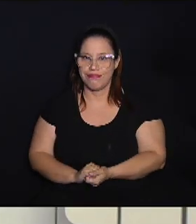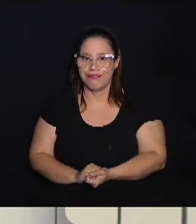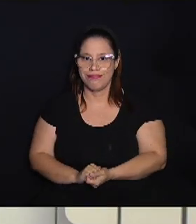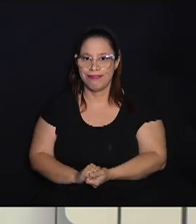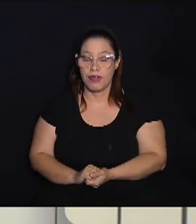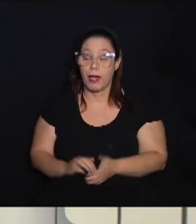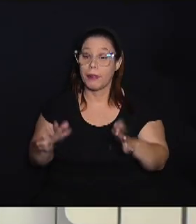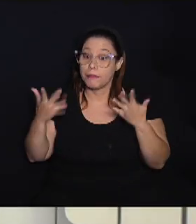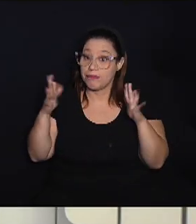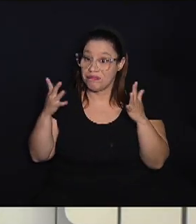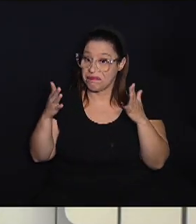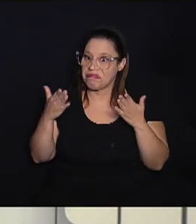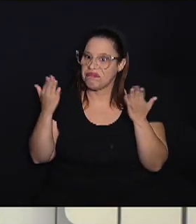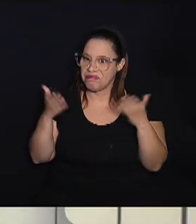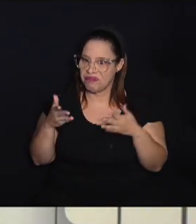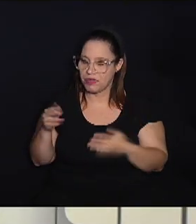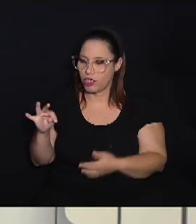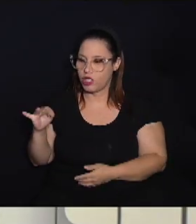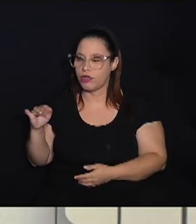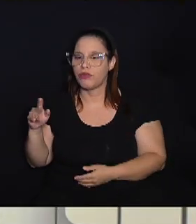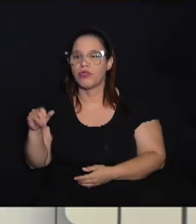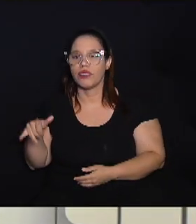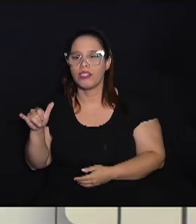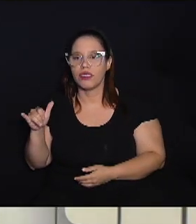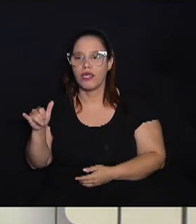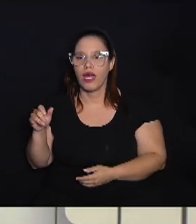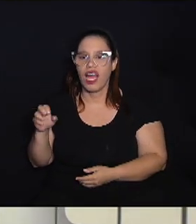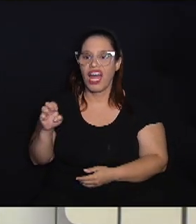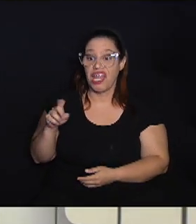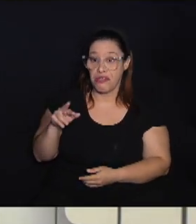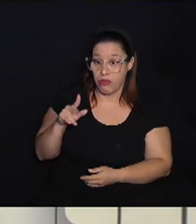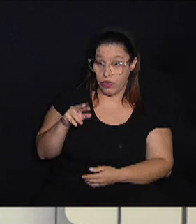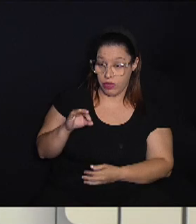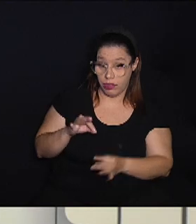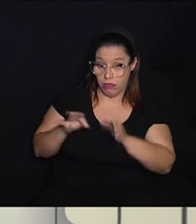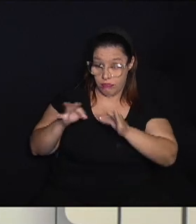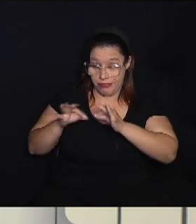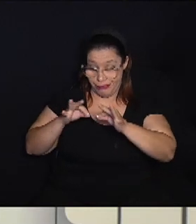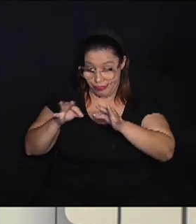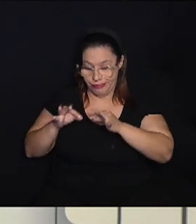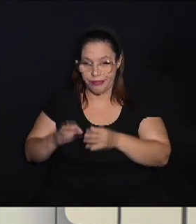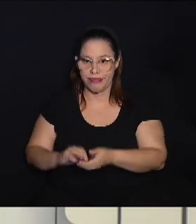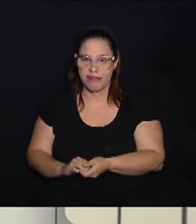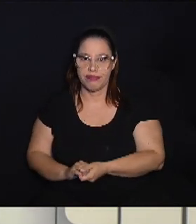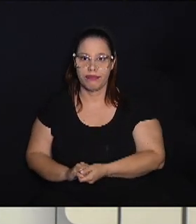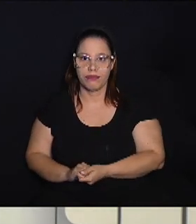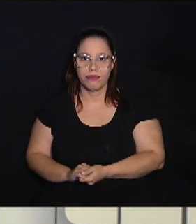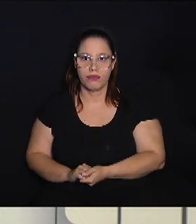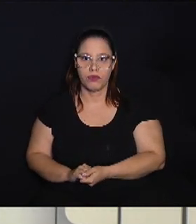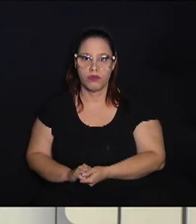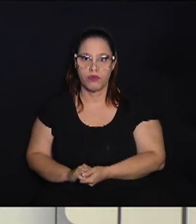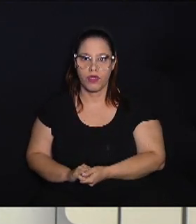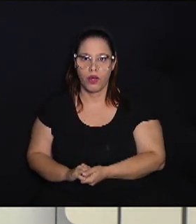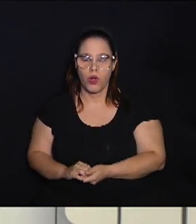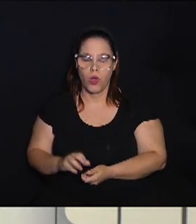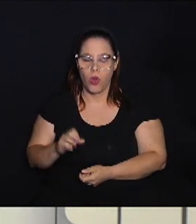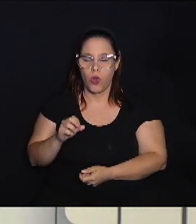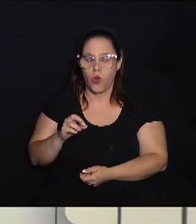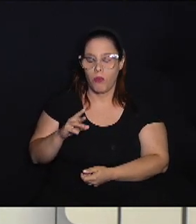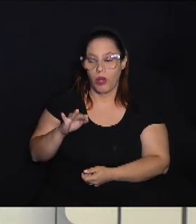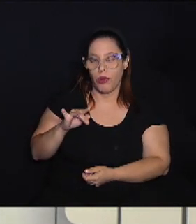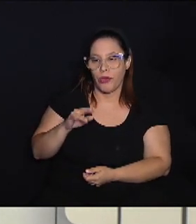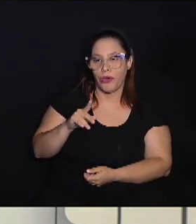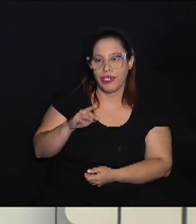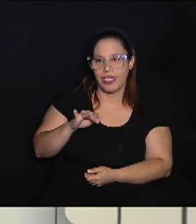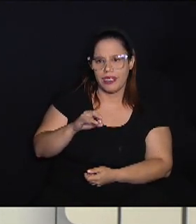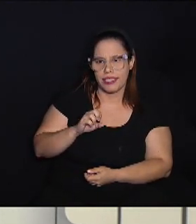E parabéns desde já a Tiffany Marinho, ao Evandro Lázari, que é o treinador também. Olha só, uma organização não